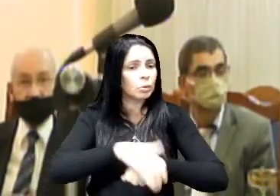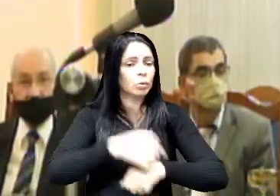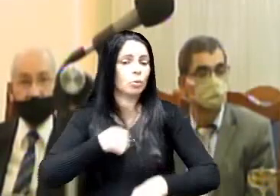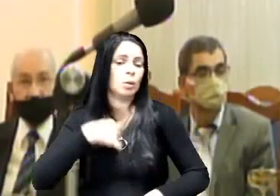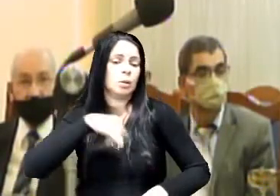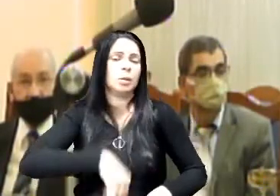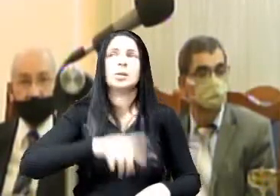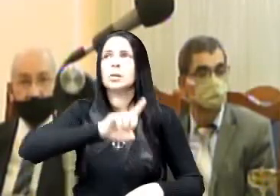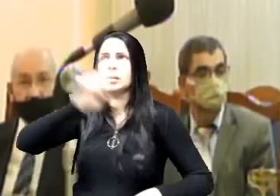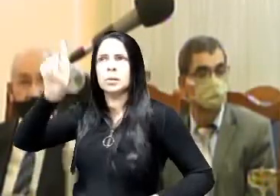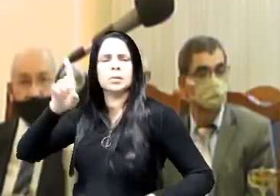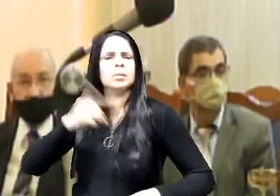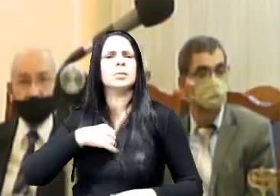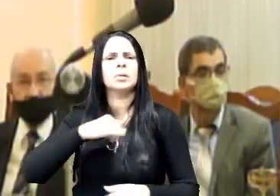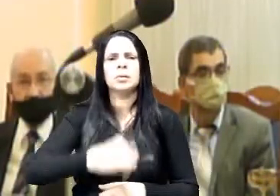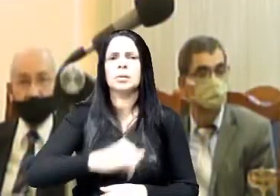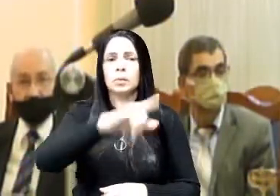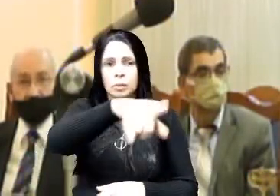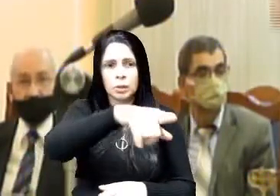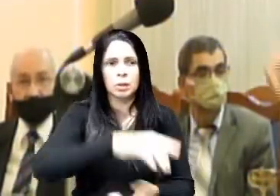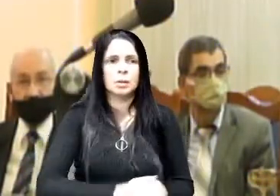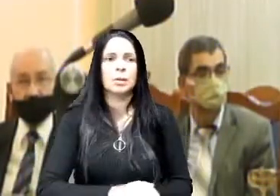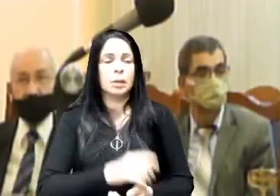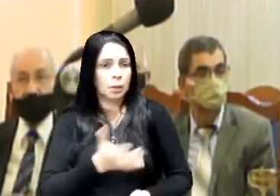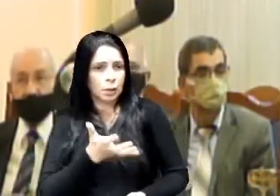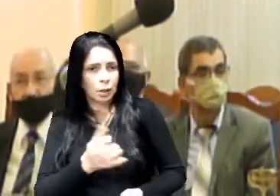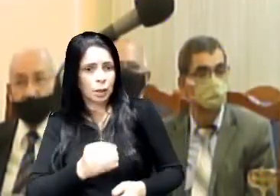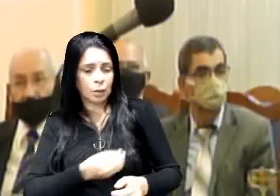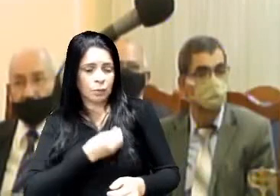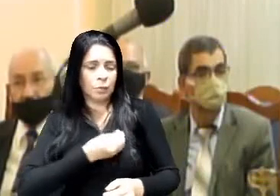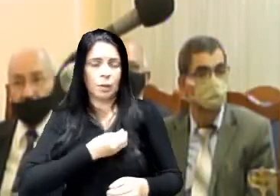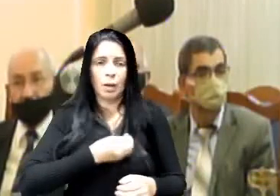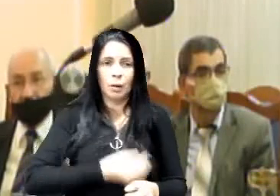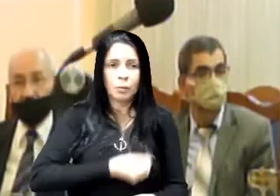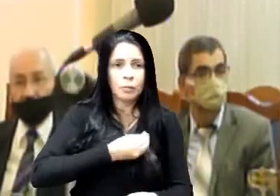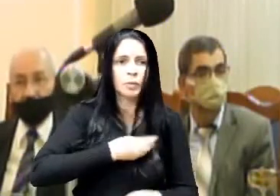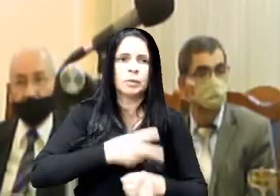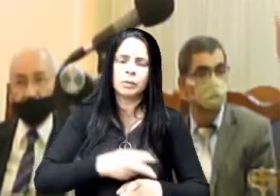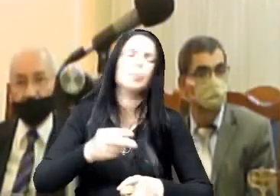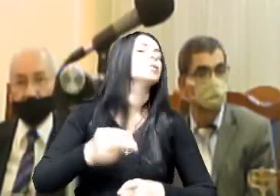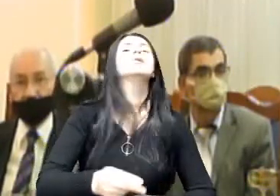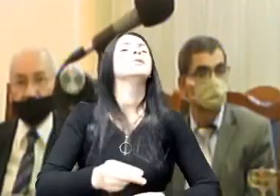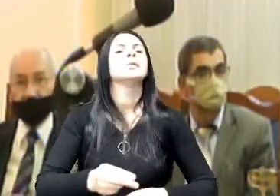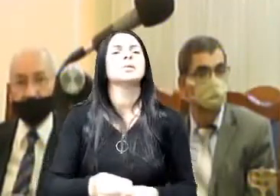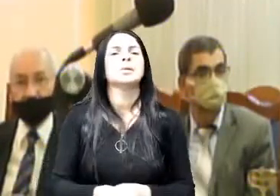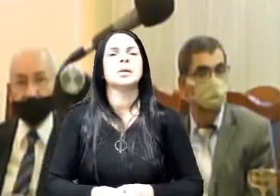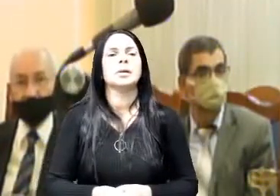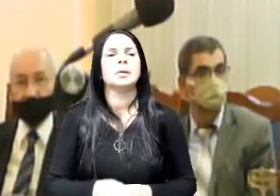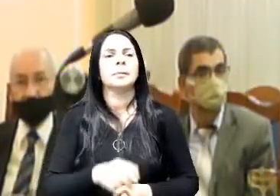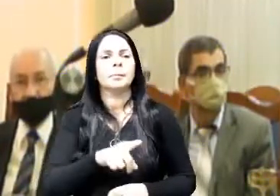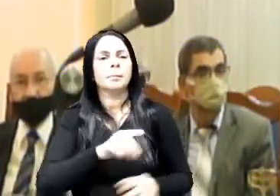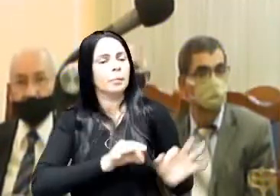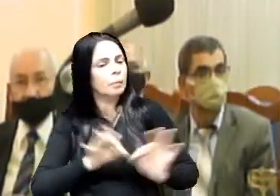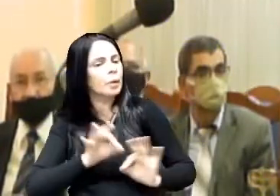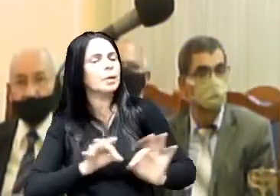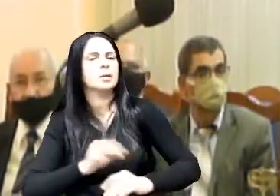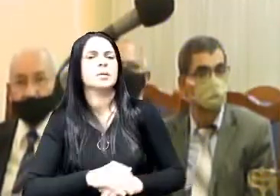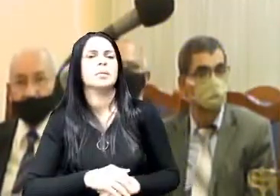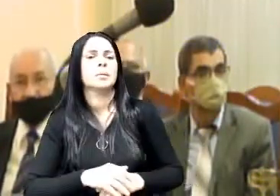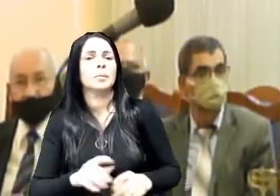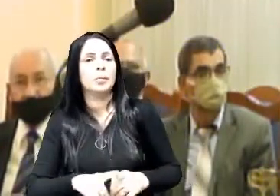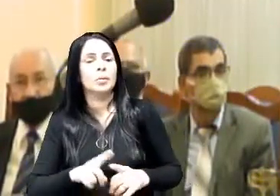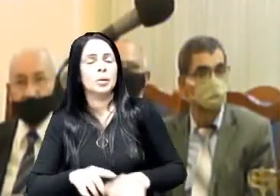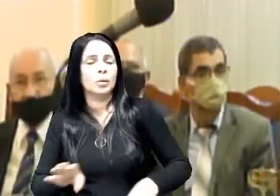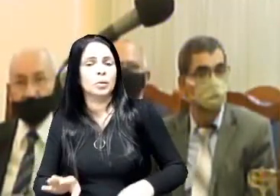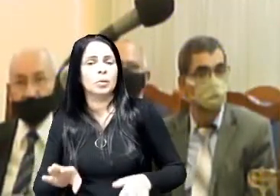vitoriosa, prepare-se que a adversidade vem. Sofrimento vem. Não é algo de estranhar, não